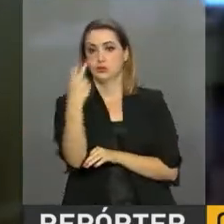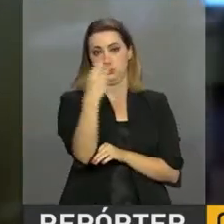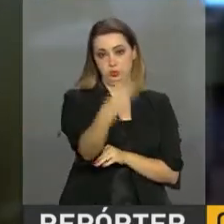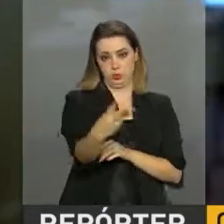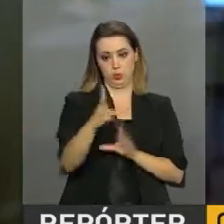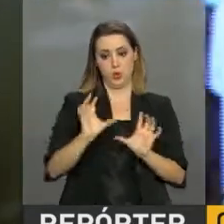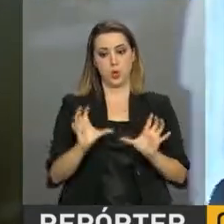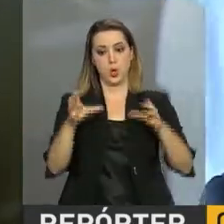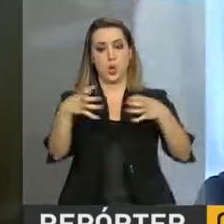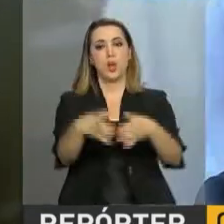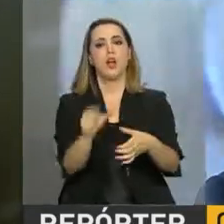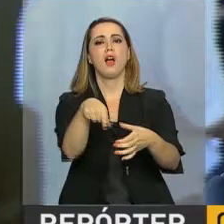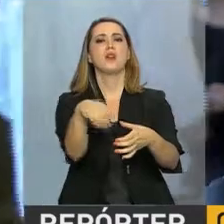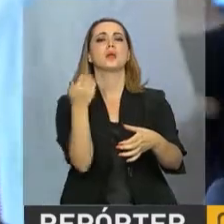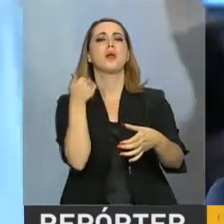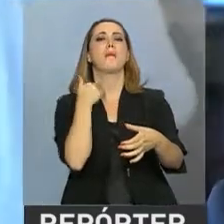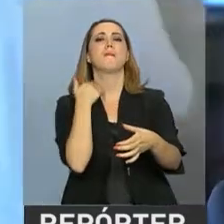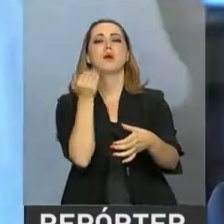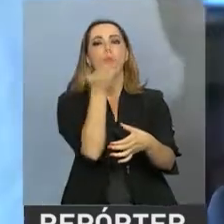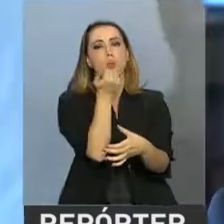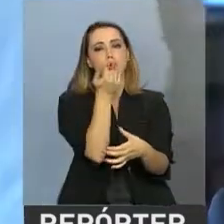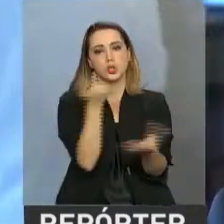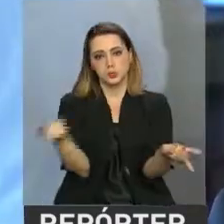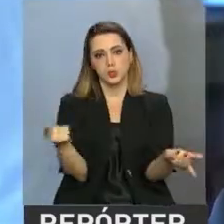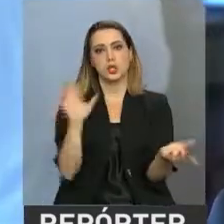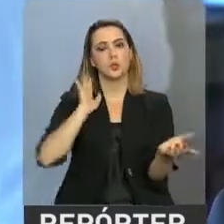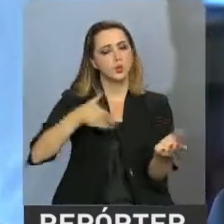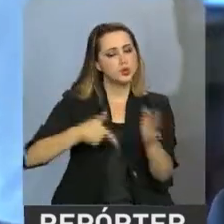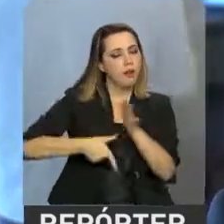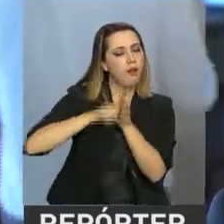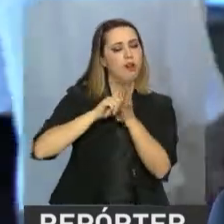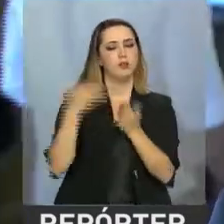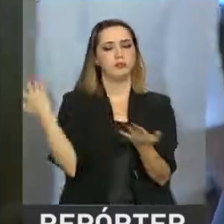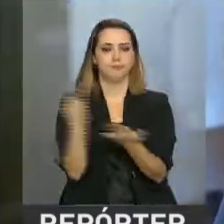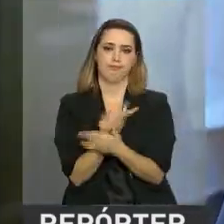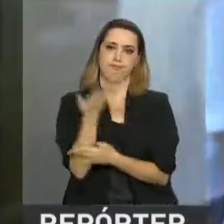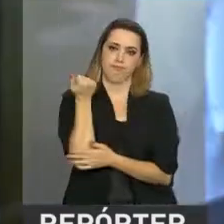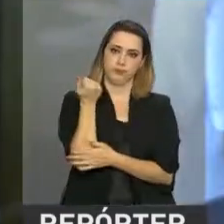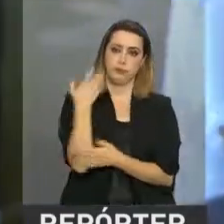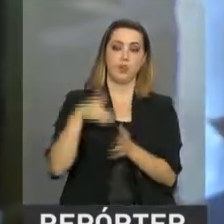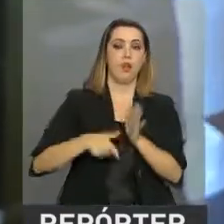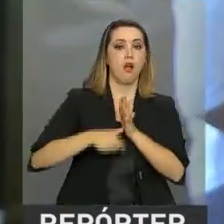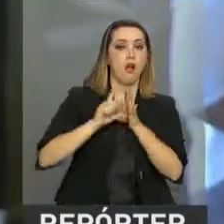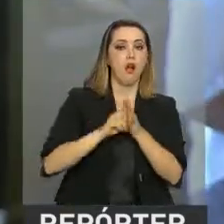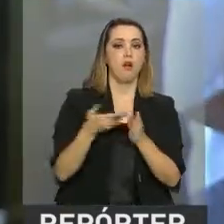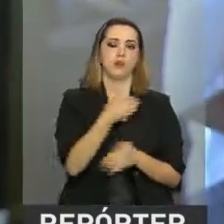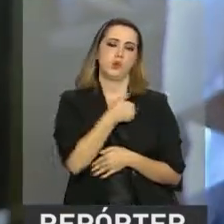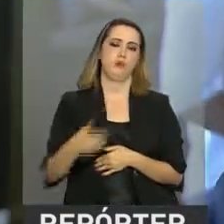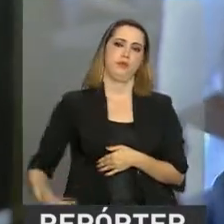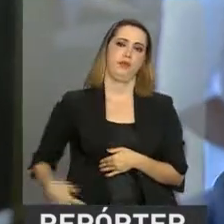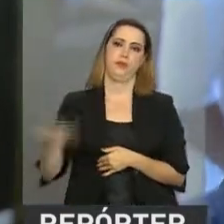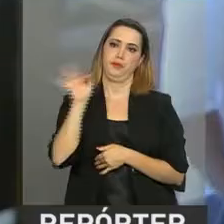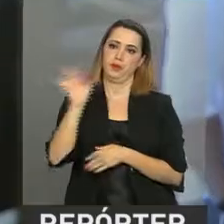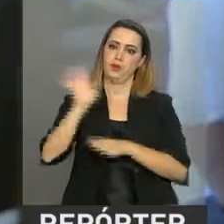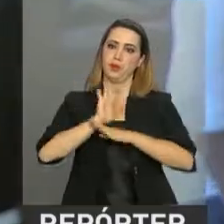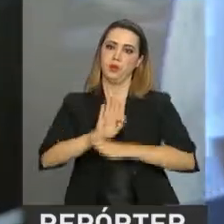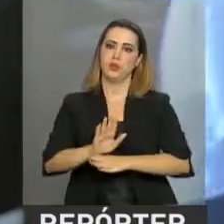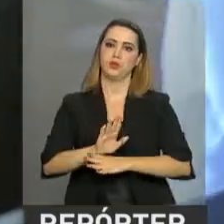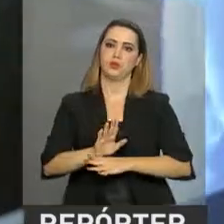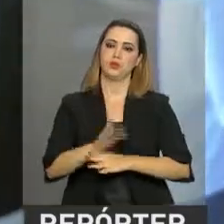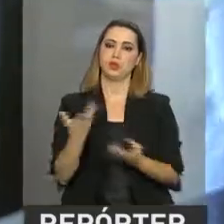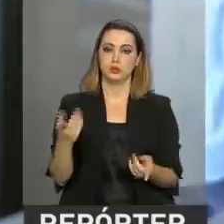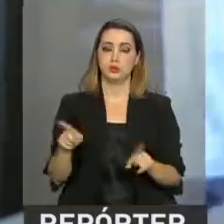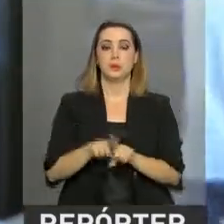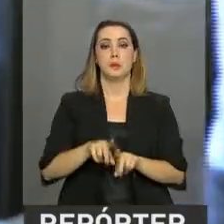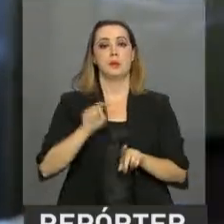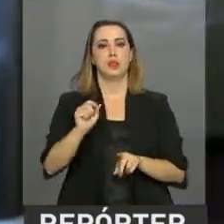bancos de alimentos. Esses bancos já existem, estavam constituídos, alguns com a participação do governo federal, outros não,